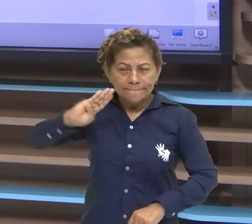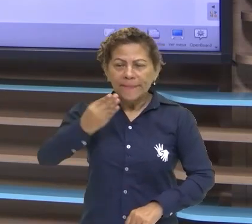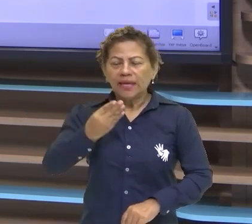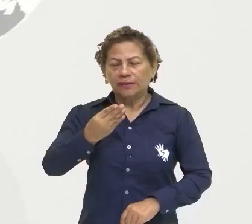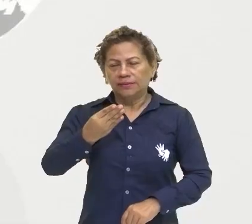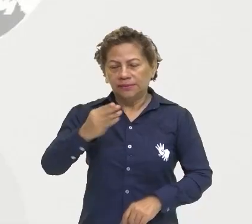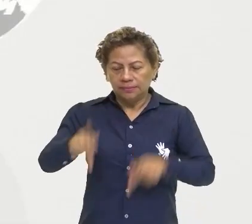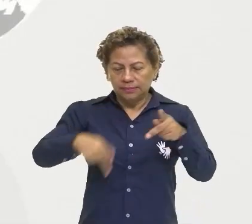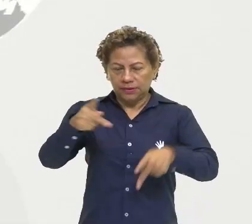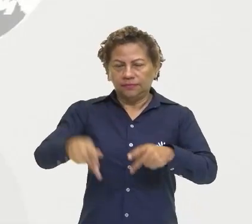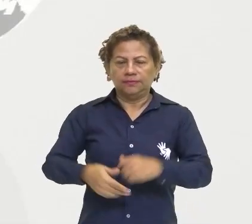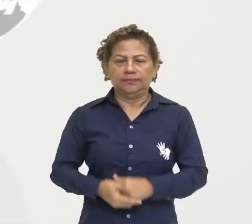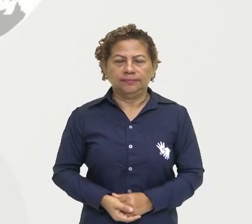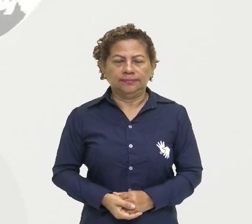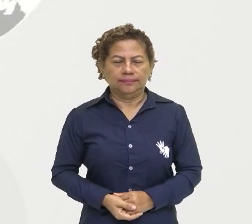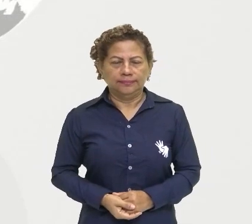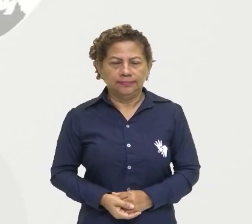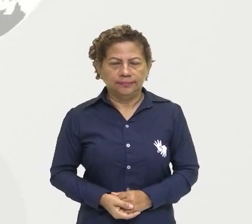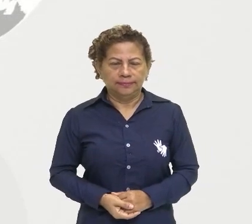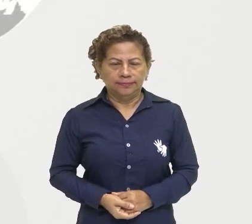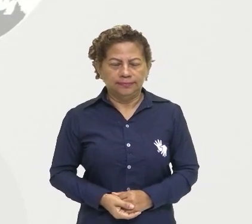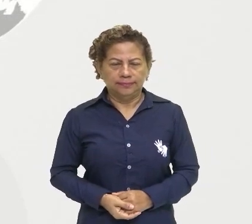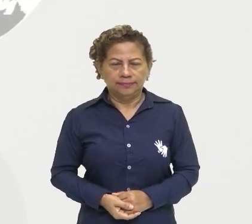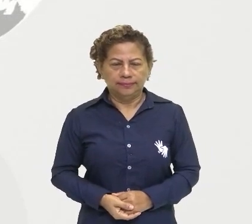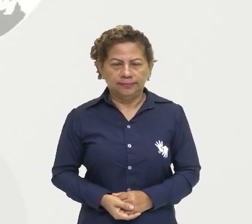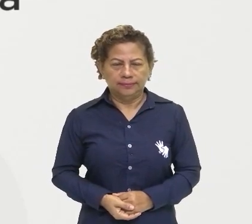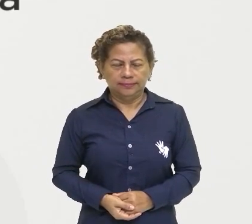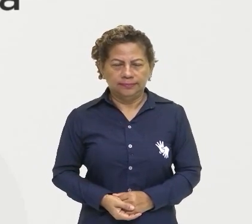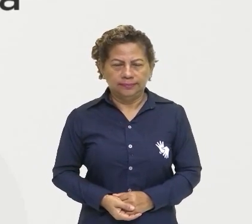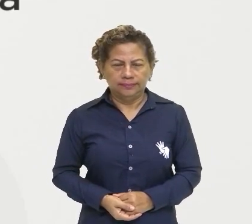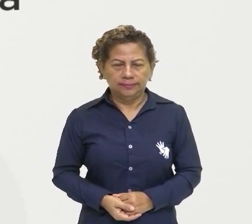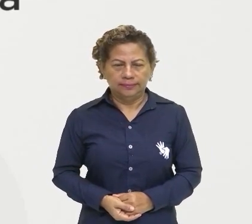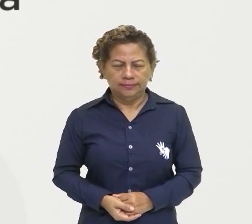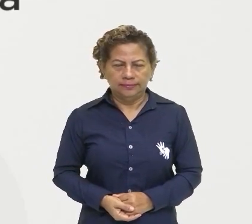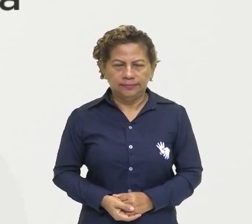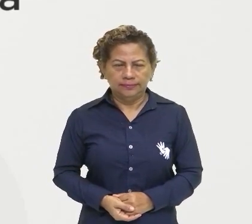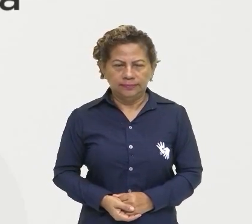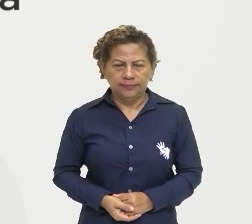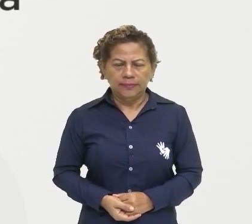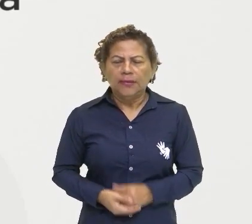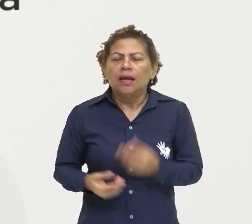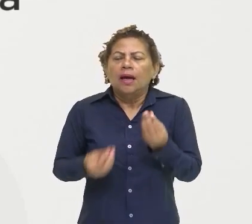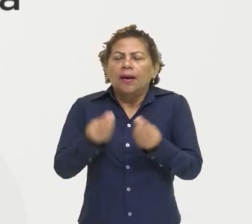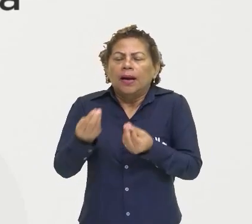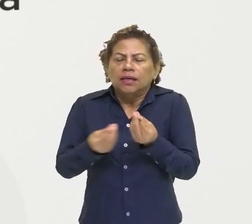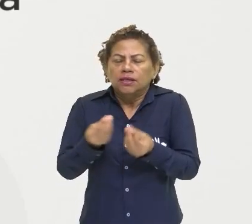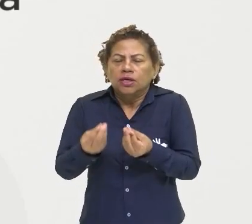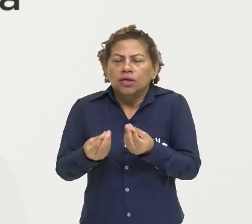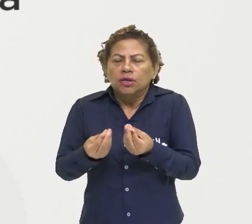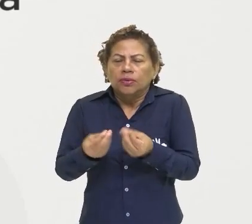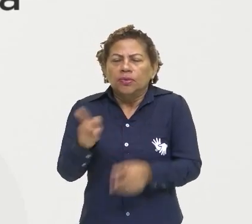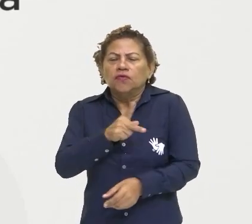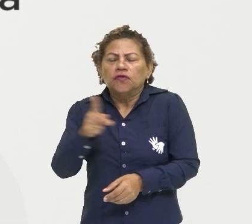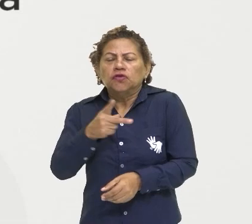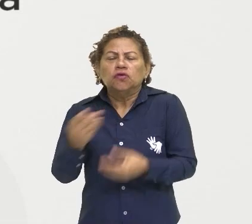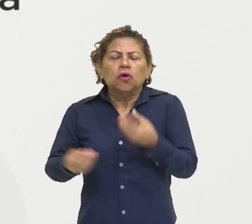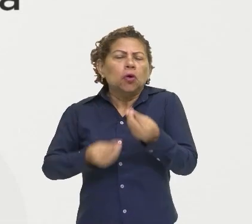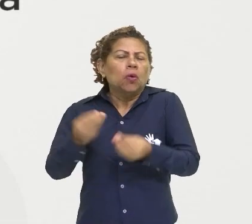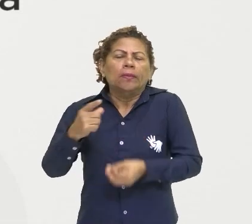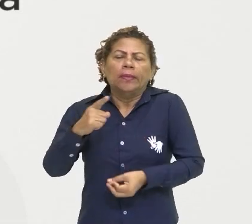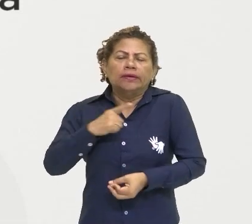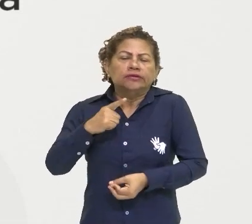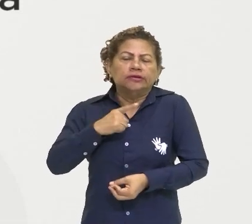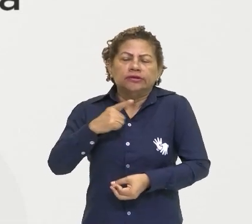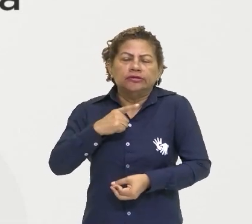continuar? E professor, como é que a gente tem o crescimento da população mundial? Como é que ele se